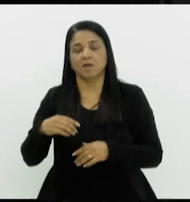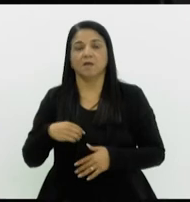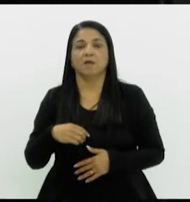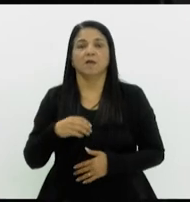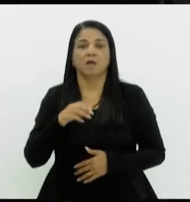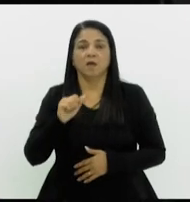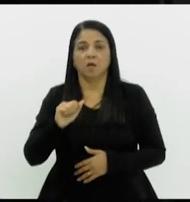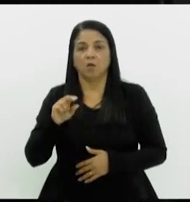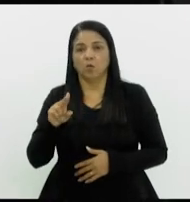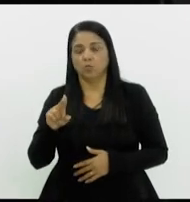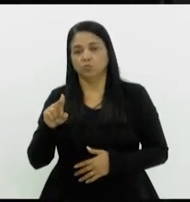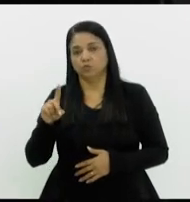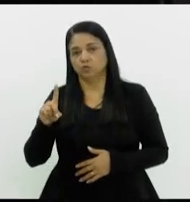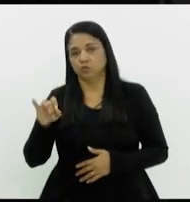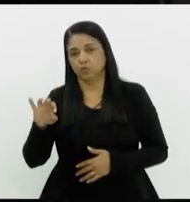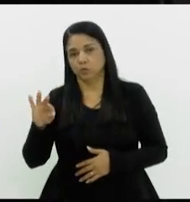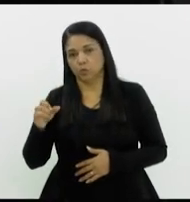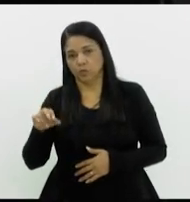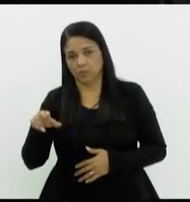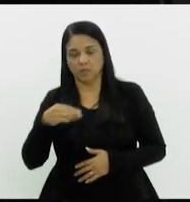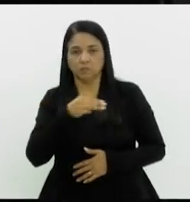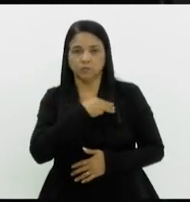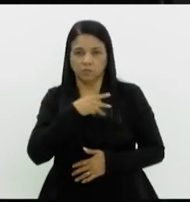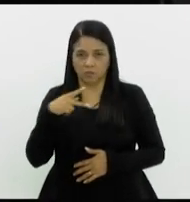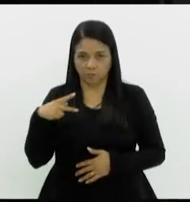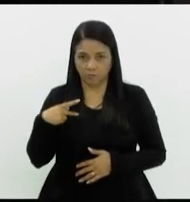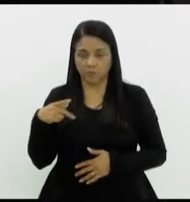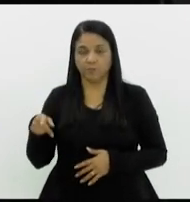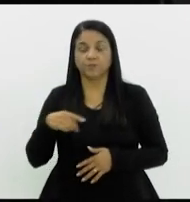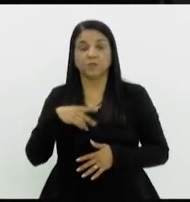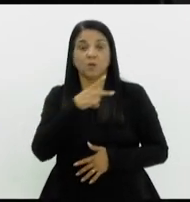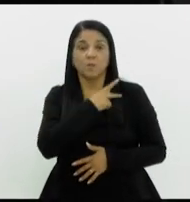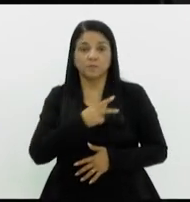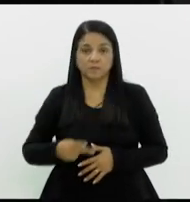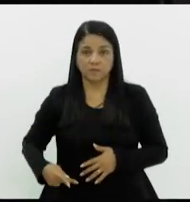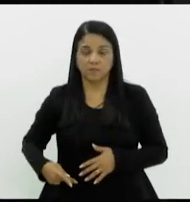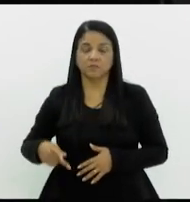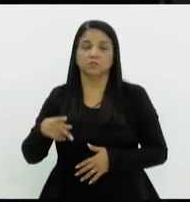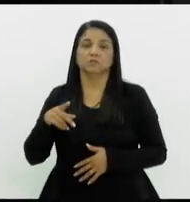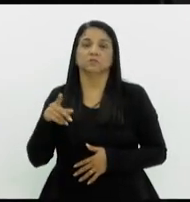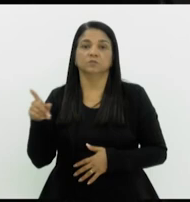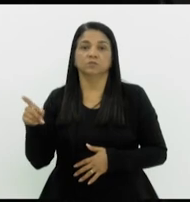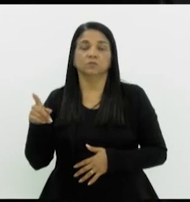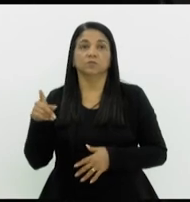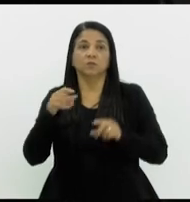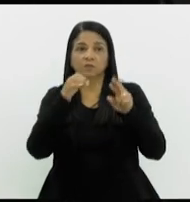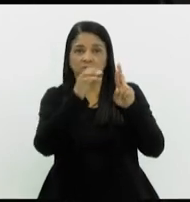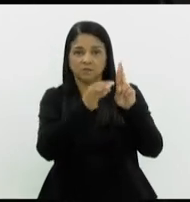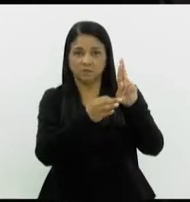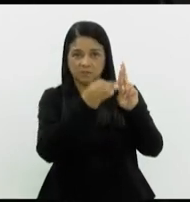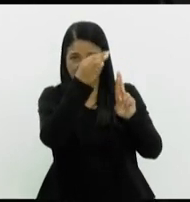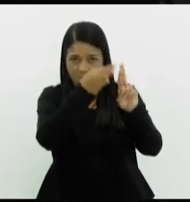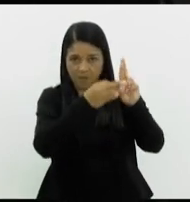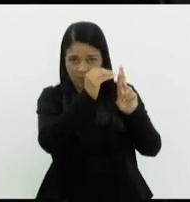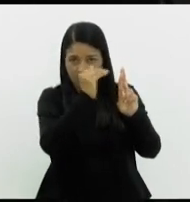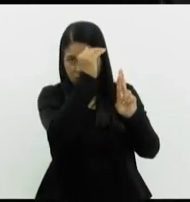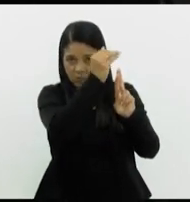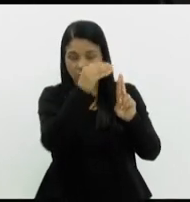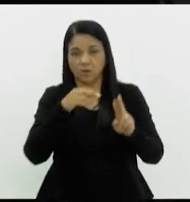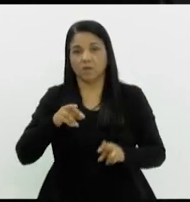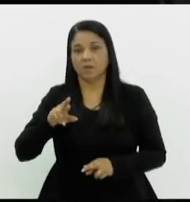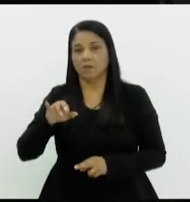Ministério Público. Que o presidente do Tribunal de Justiça do Estado do Rio de Janeiro, o senhor desembargador Ricardo Rodrigues